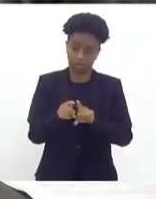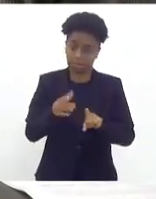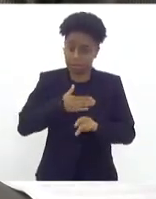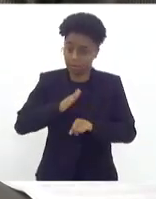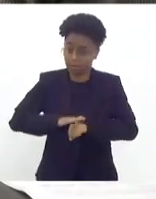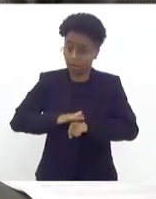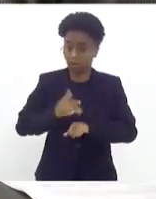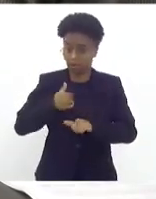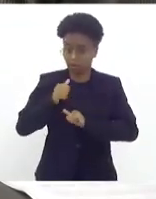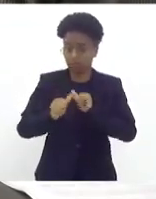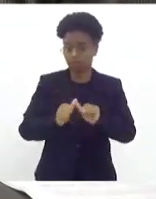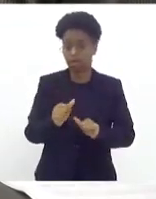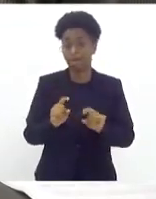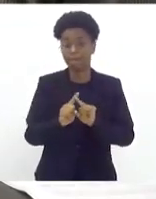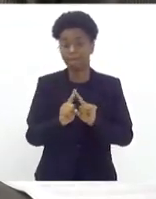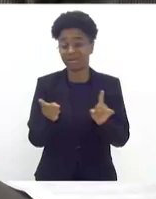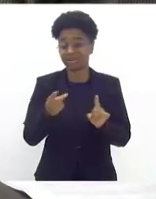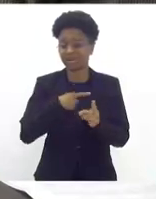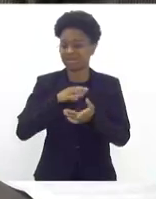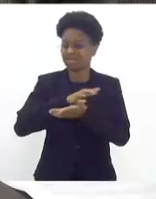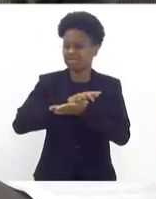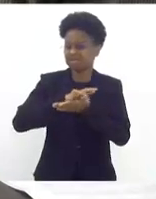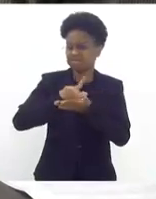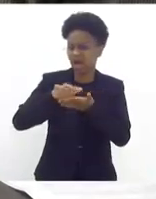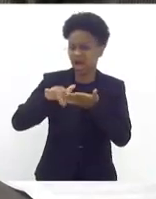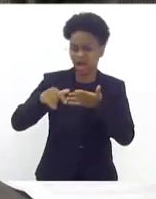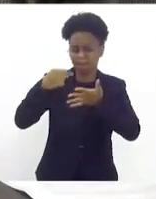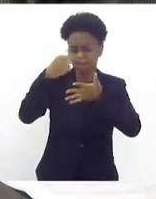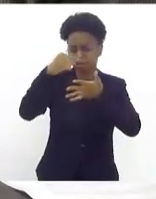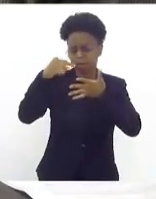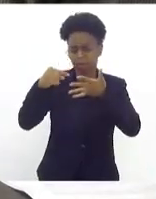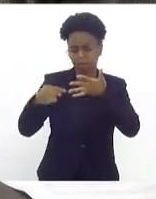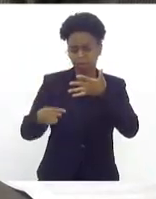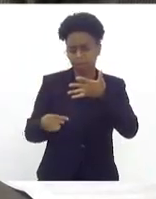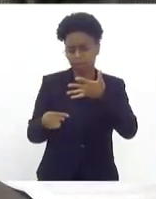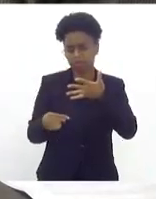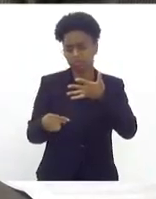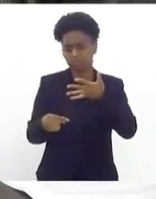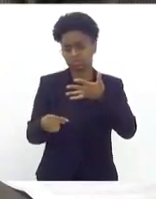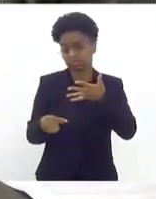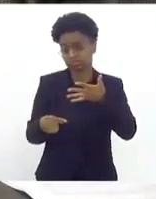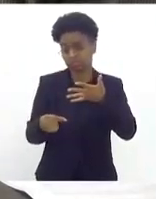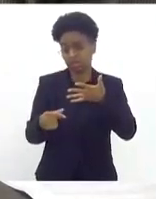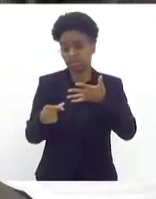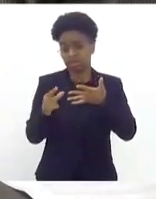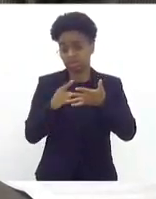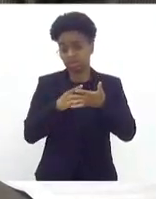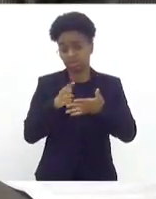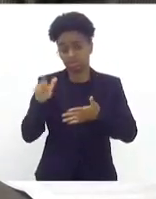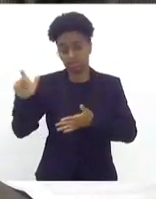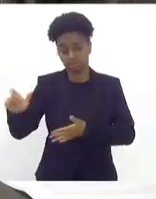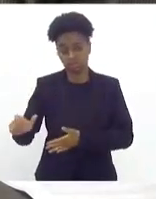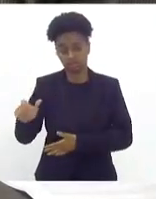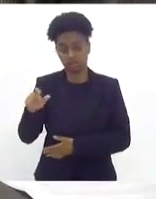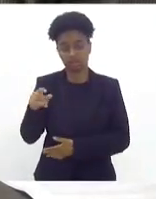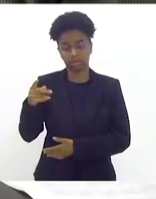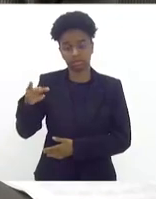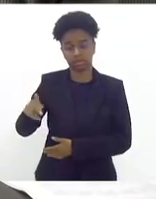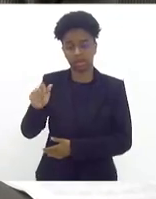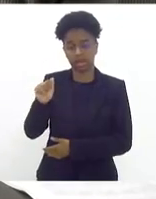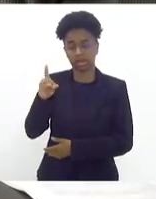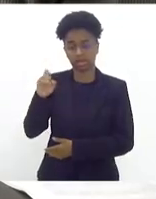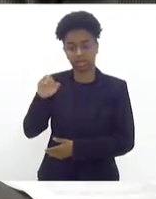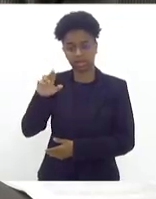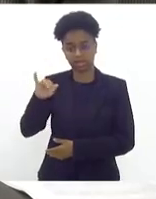aí não faz mal. Agora, há vários pontos, inclusive está aqui entre nós, dirigentes da ADERJ, que é a Associação